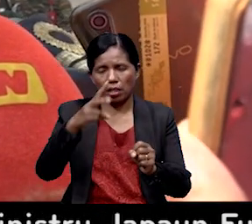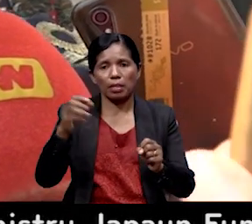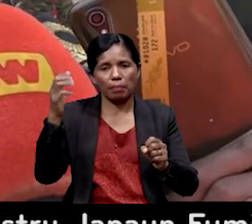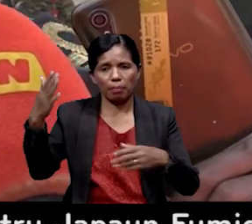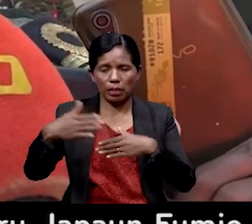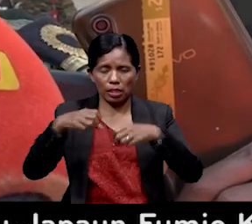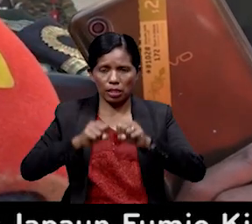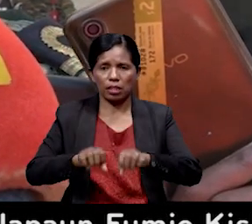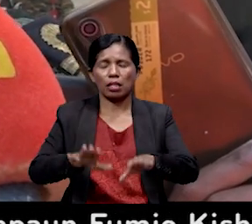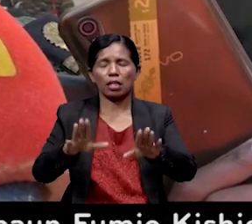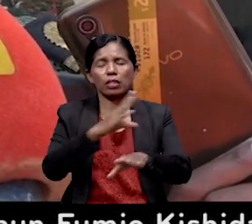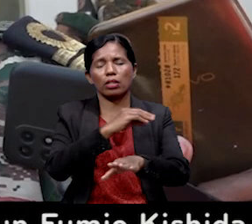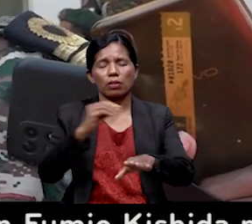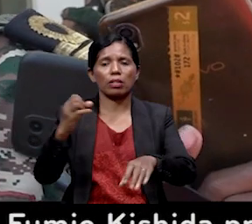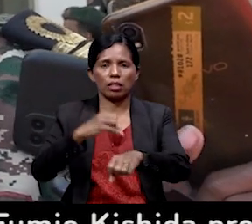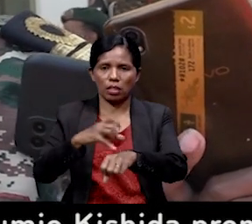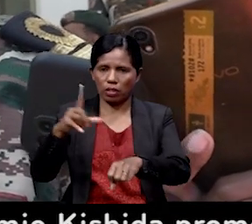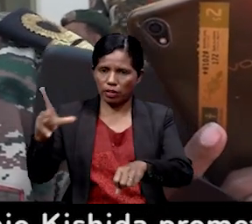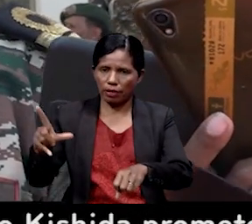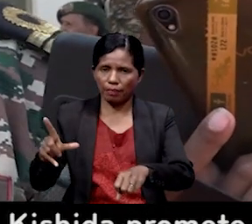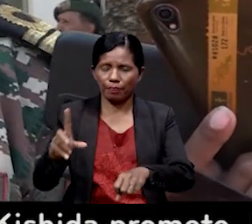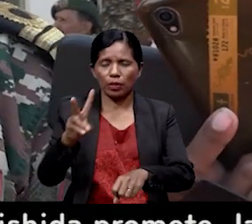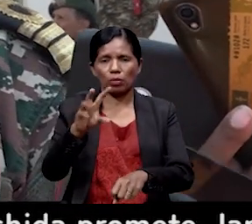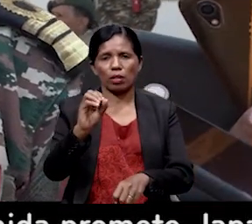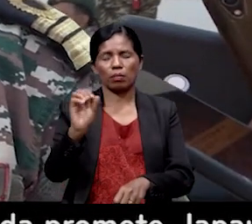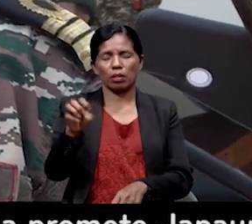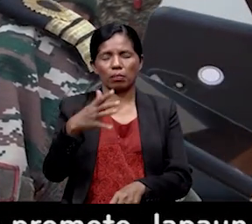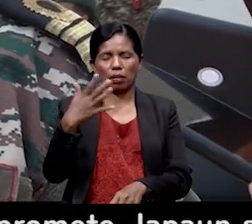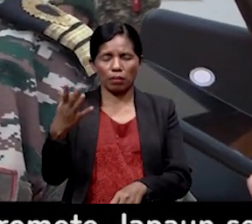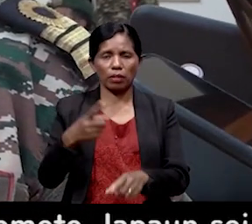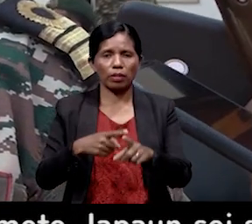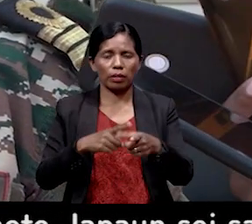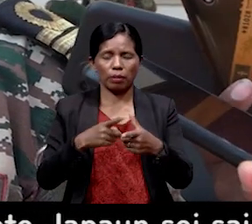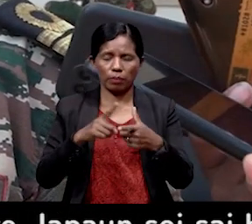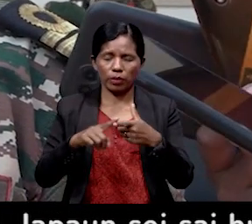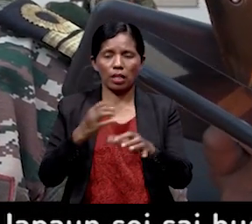no ia internacional. De 2015, depois de halo manutenção,